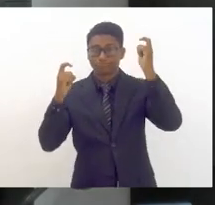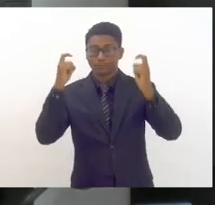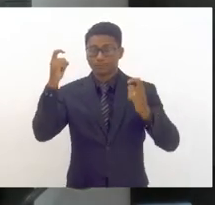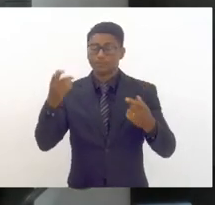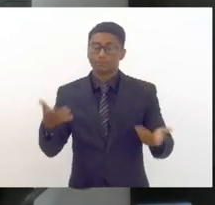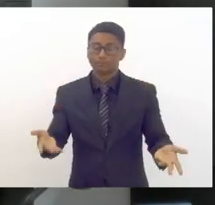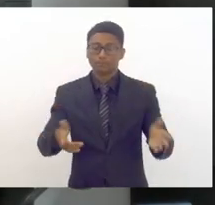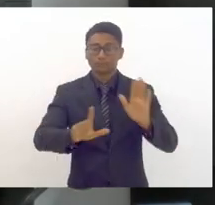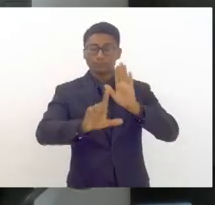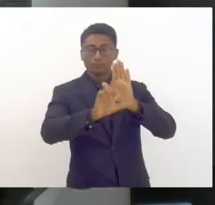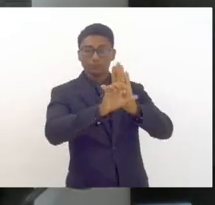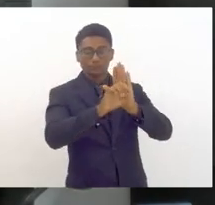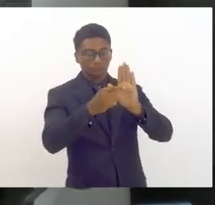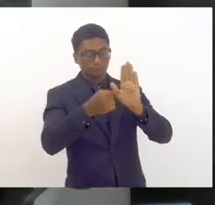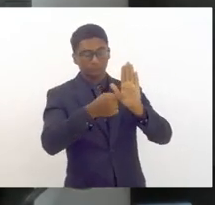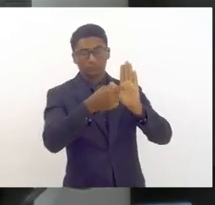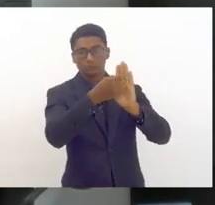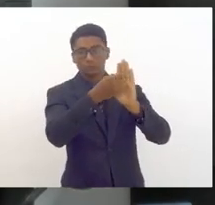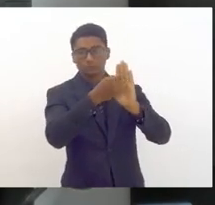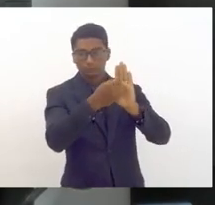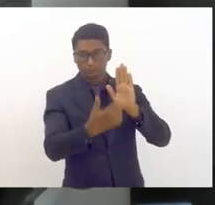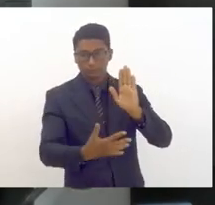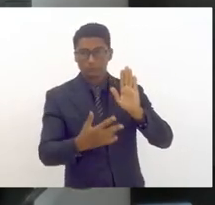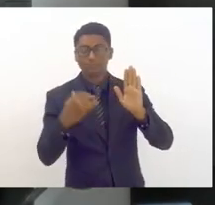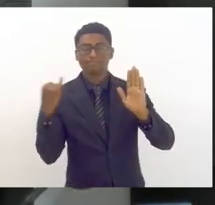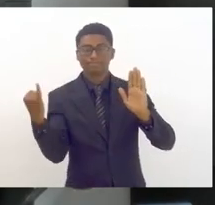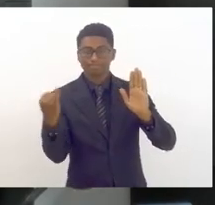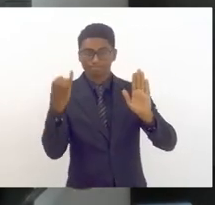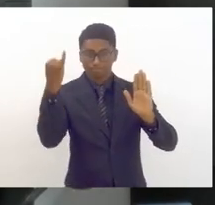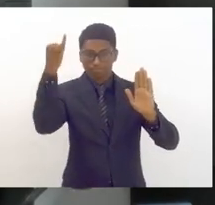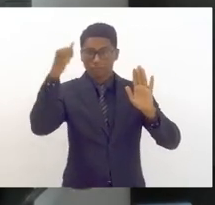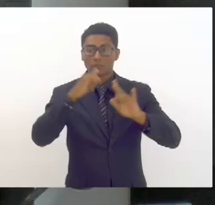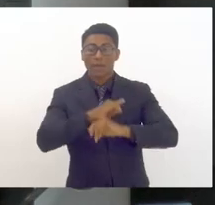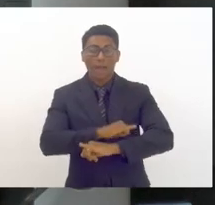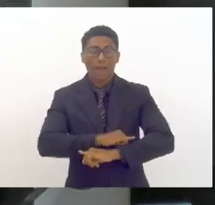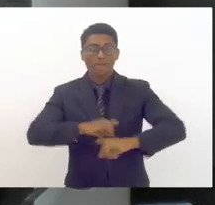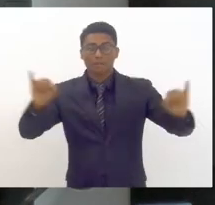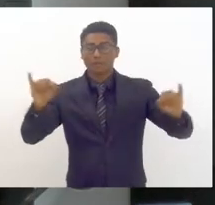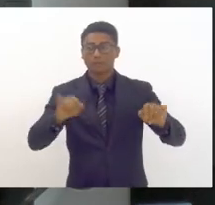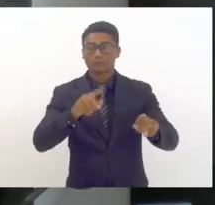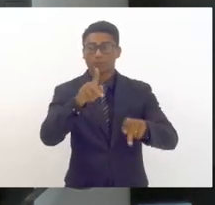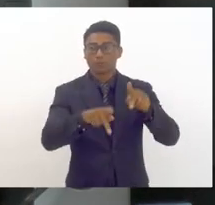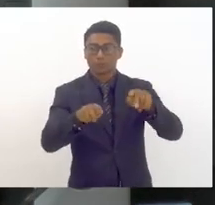trata de mais esse instrumento importante de alerta e proteção à população,